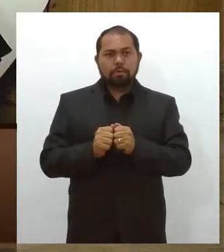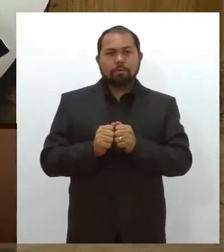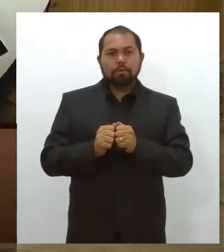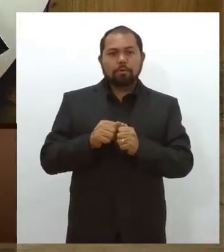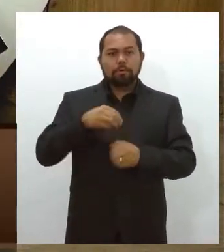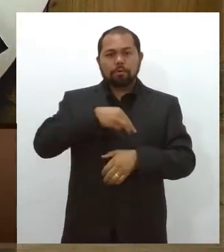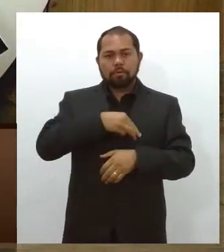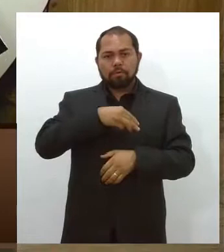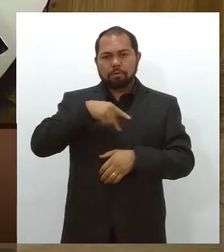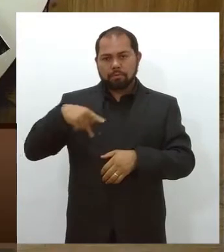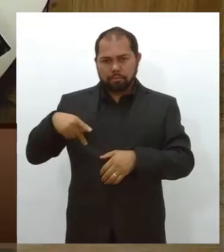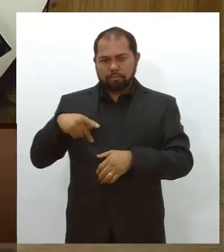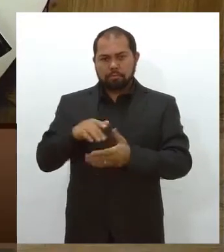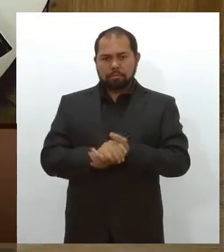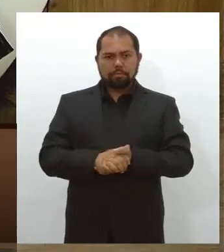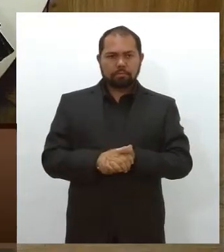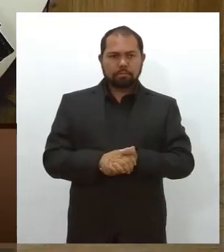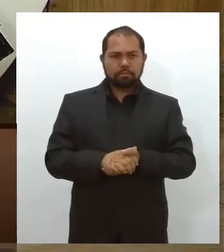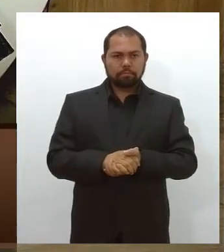Exatamente,